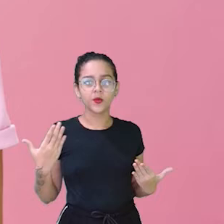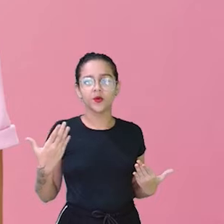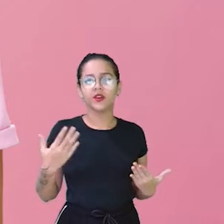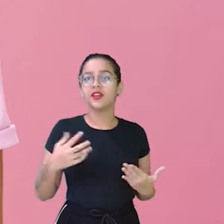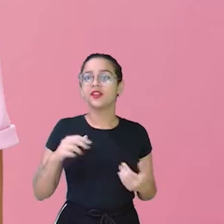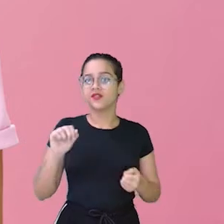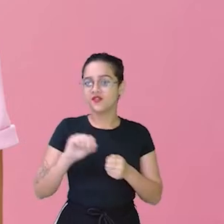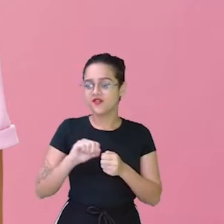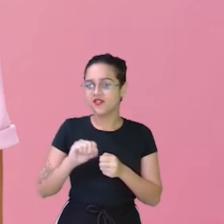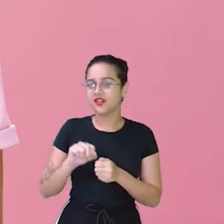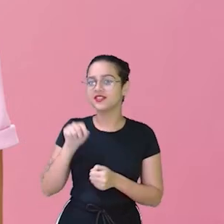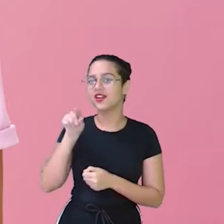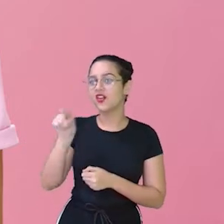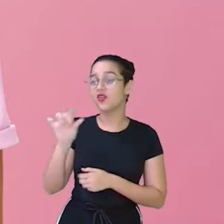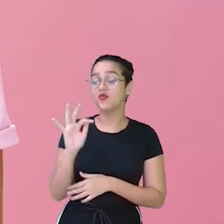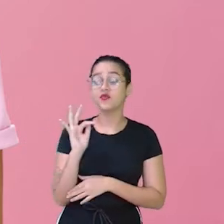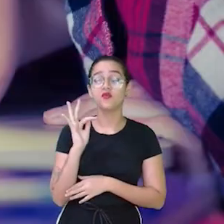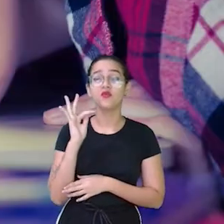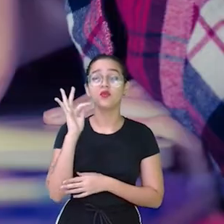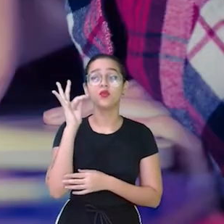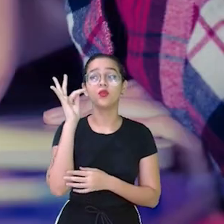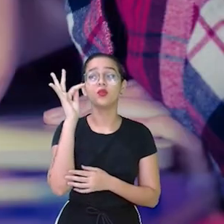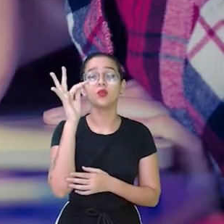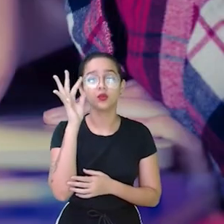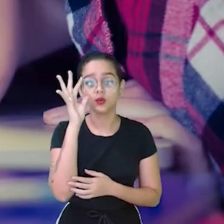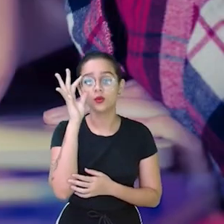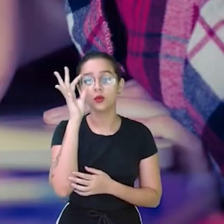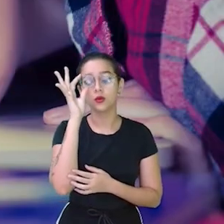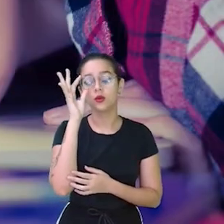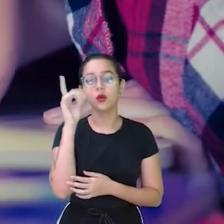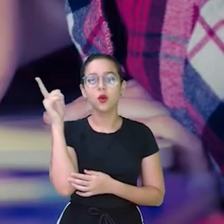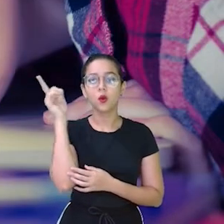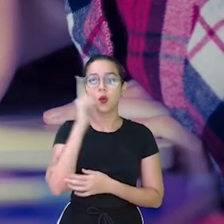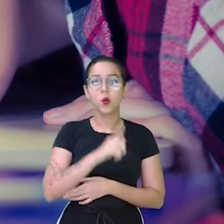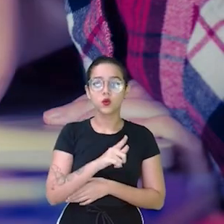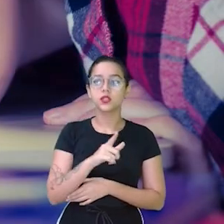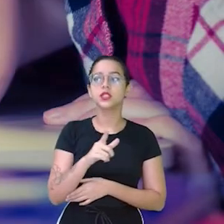ia fazer com que ela, no futuro, conseguisse,